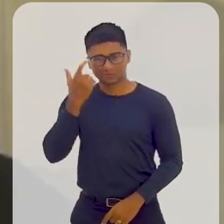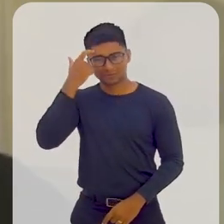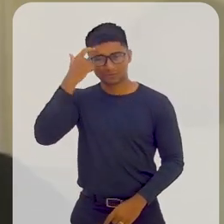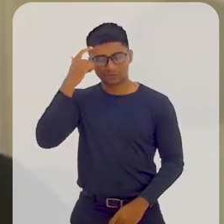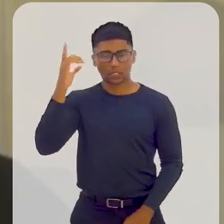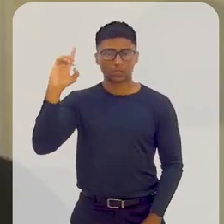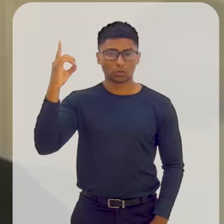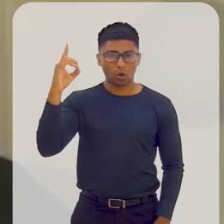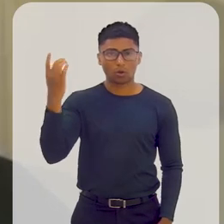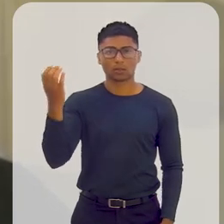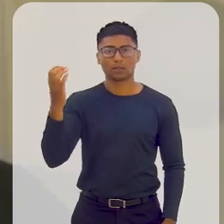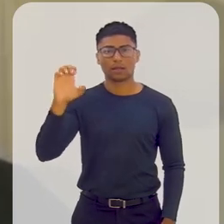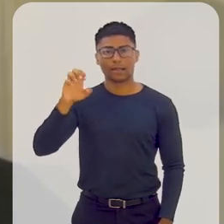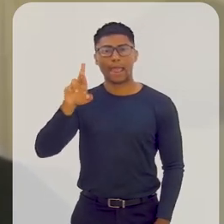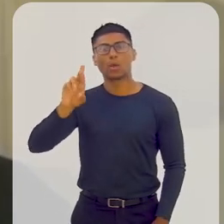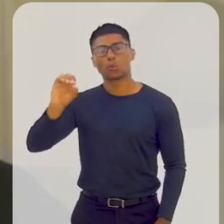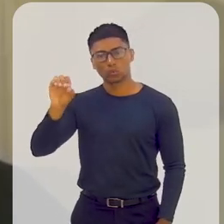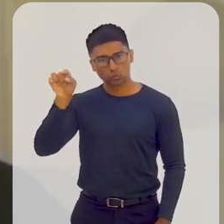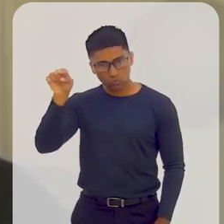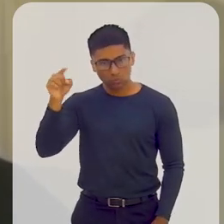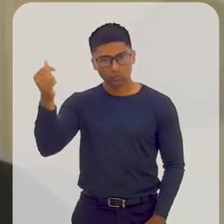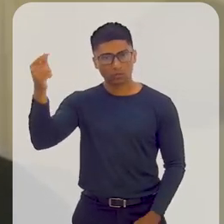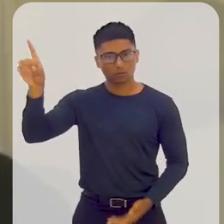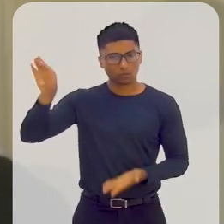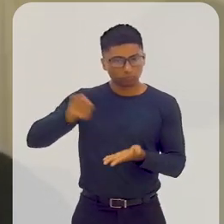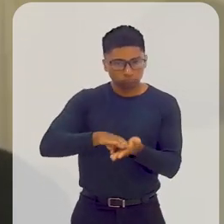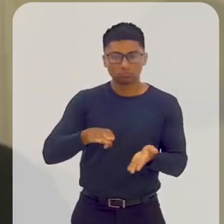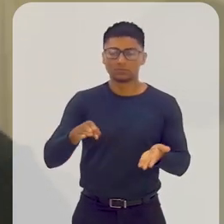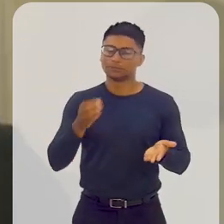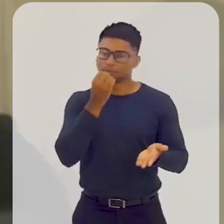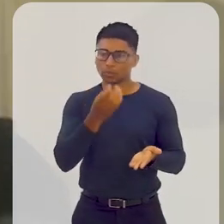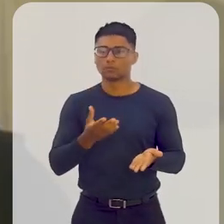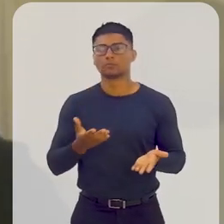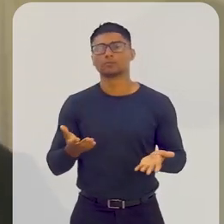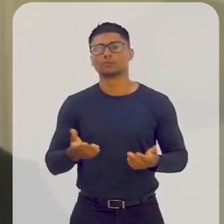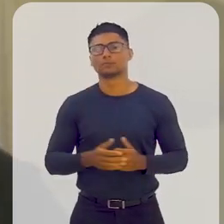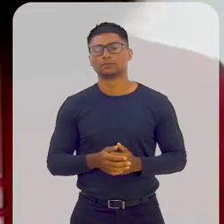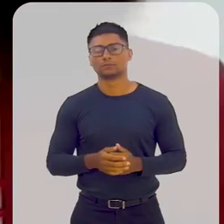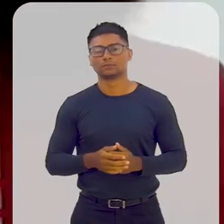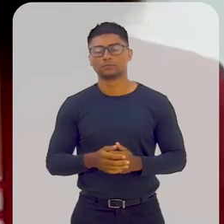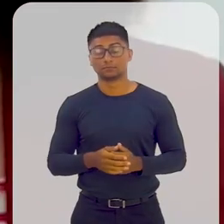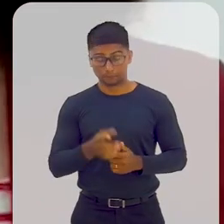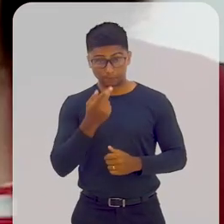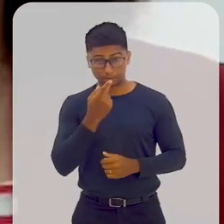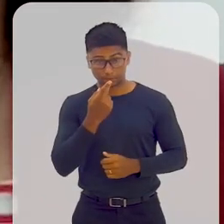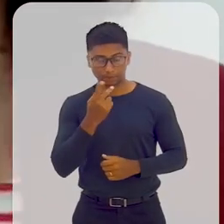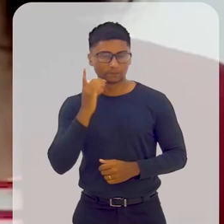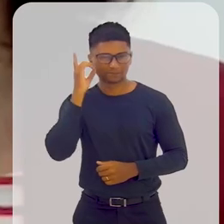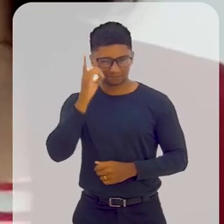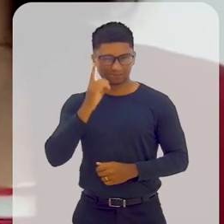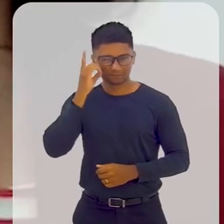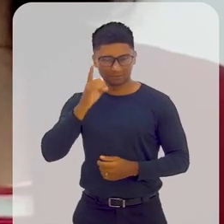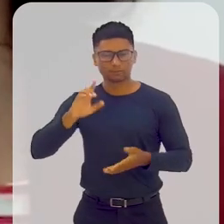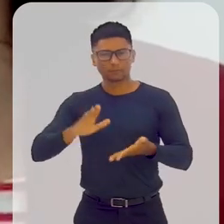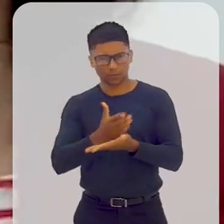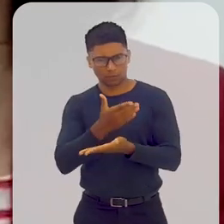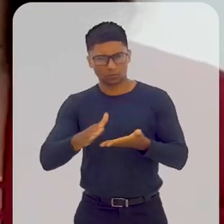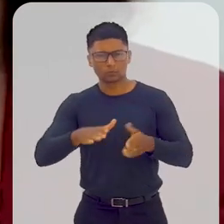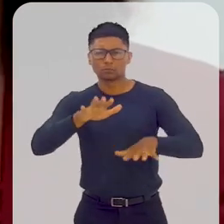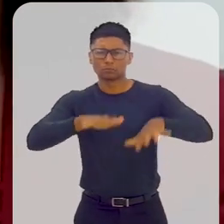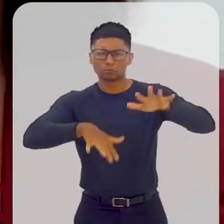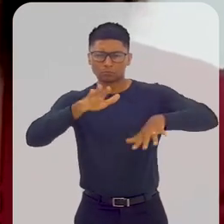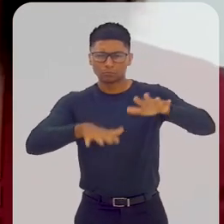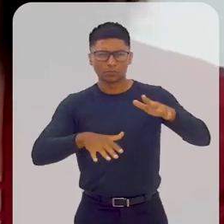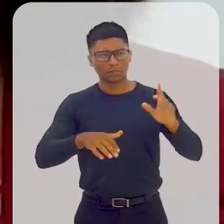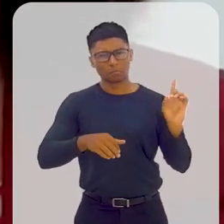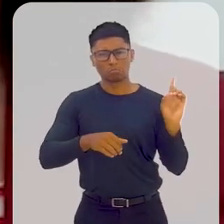com divisa, né, com dólar que entra, com euro que entra, né, motivando a saúde pública. O senhor falou de que alguns deputados,